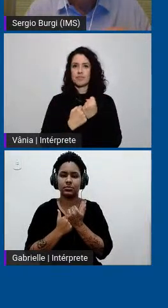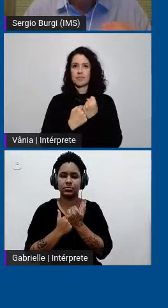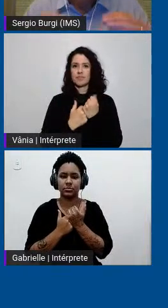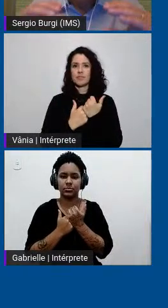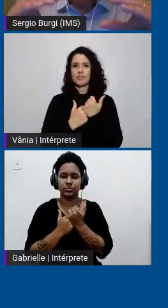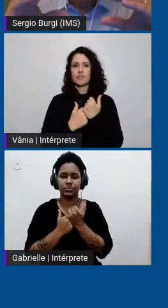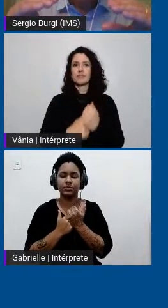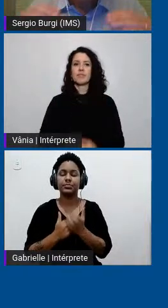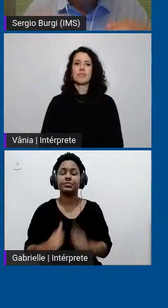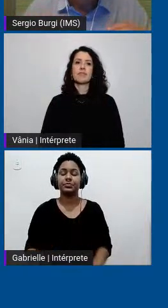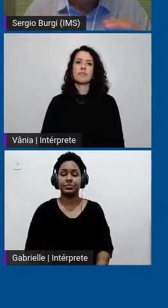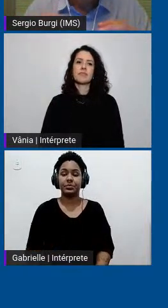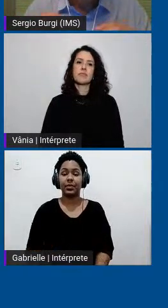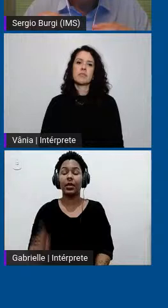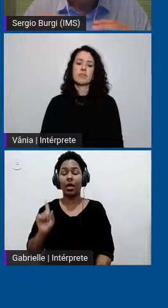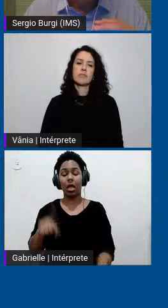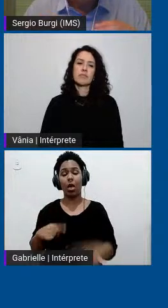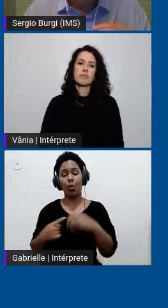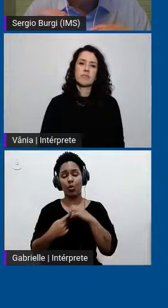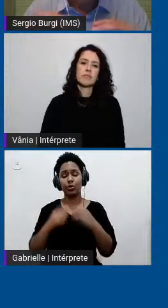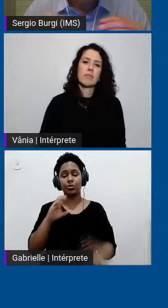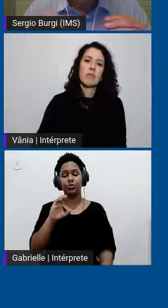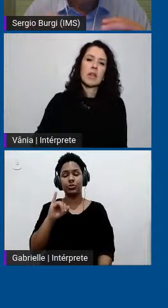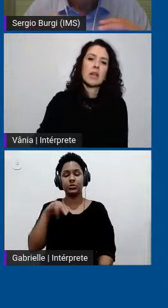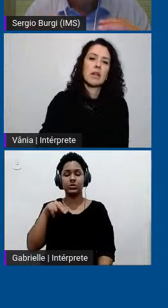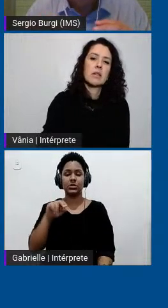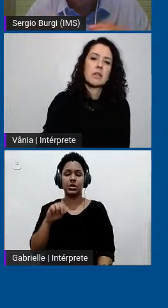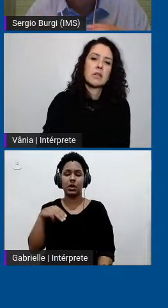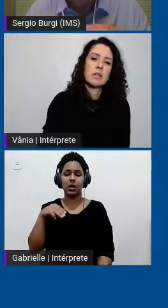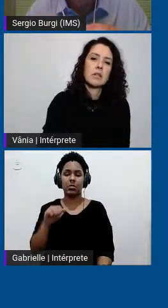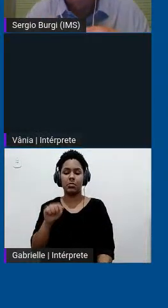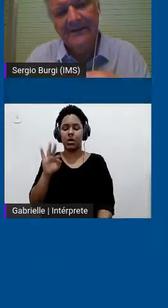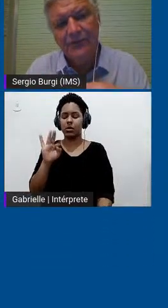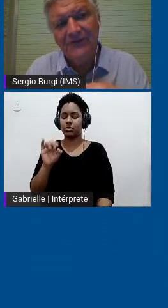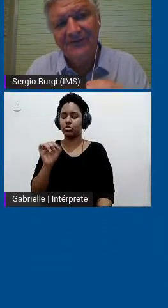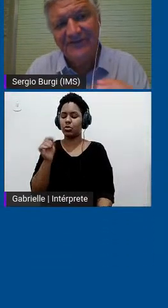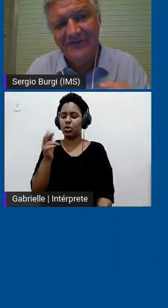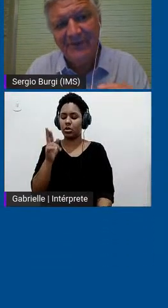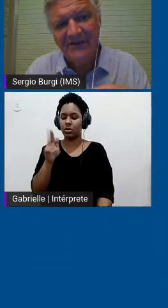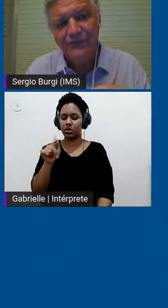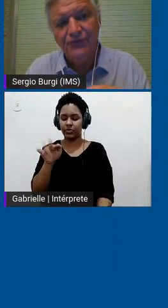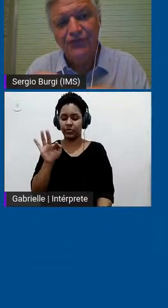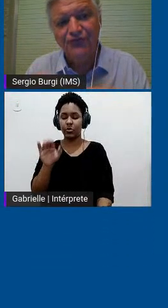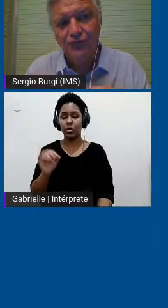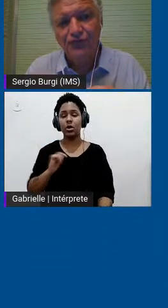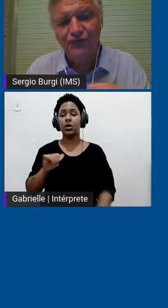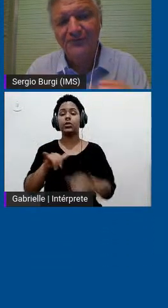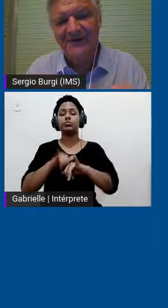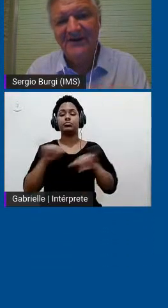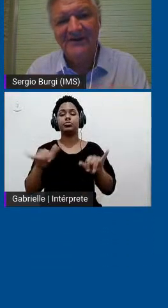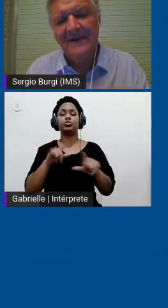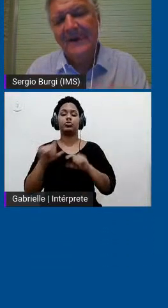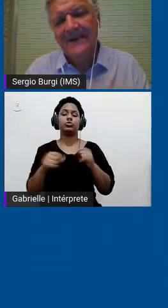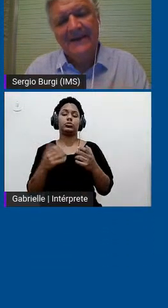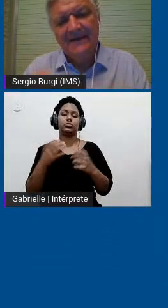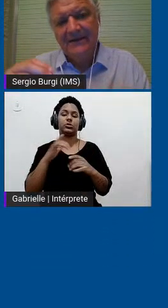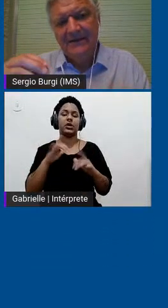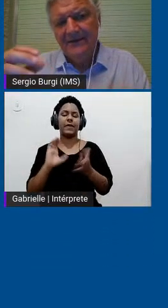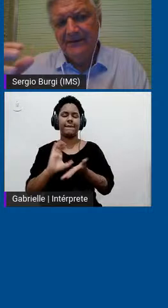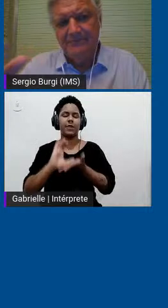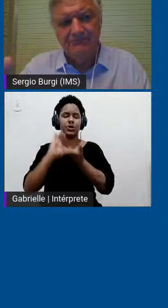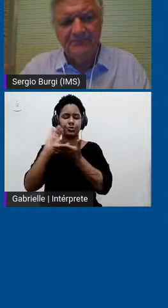comercializa. E ele descreve no catálogo os aspectos do investimento e dos custos para que